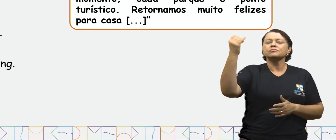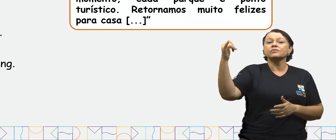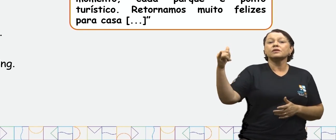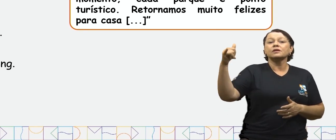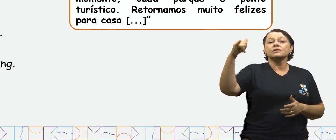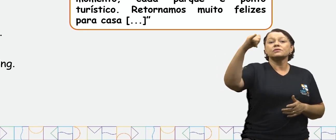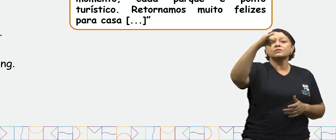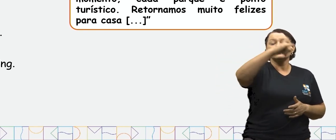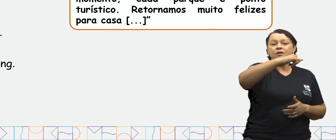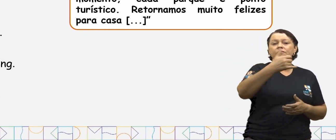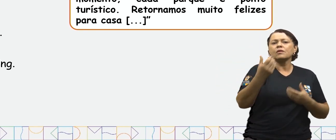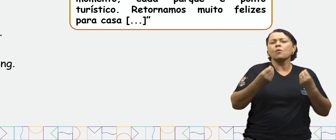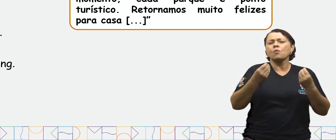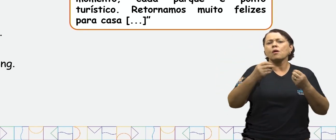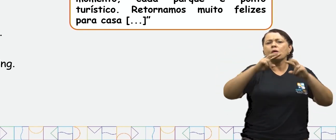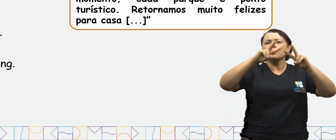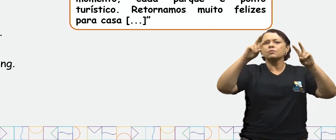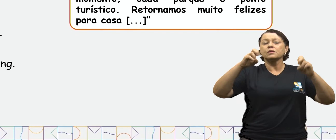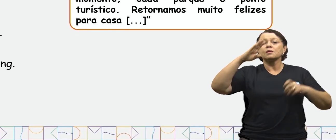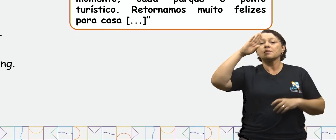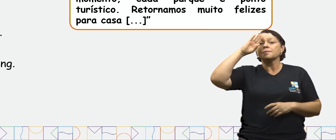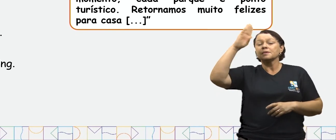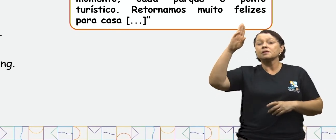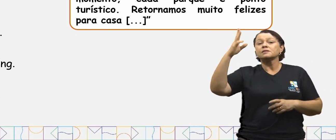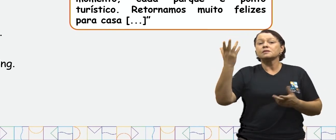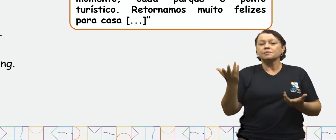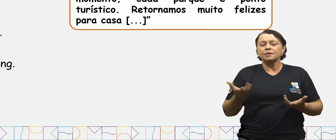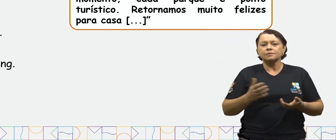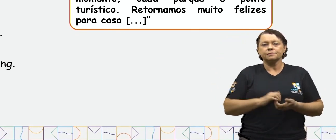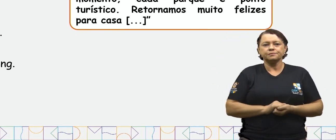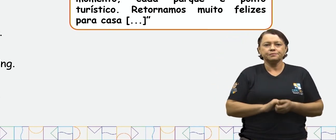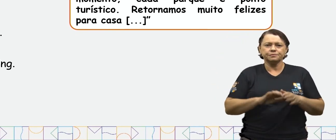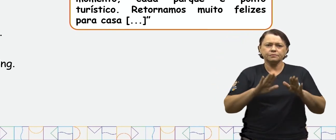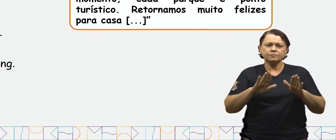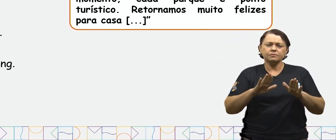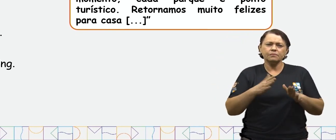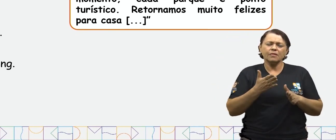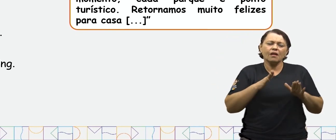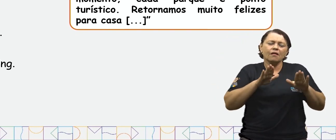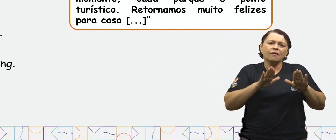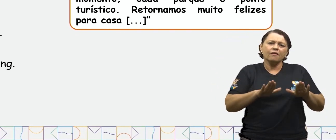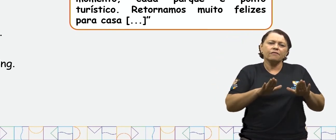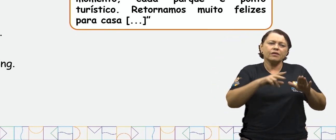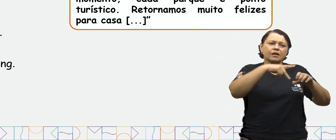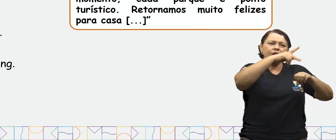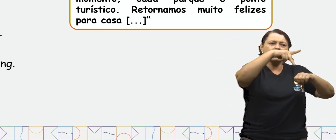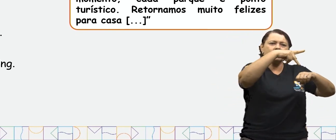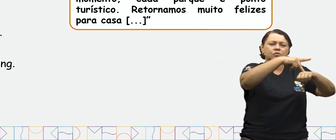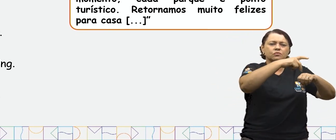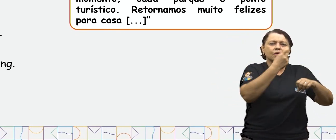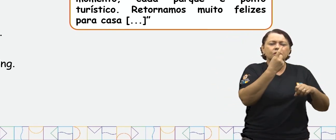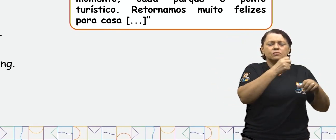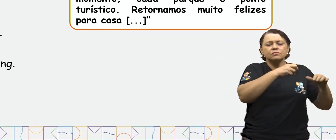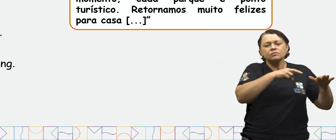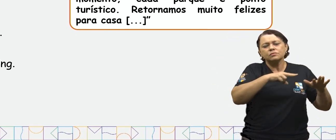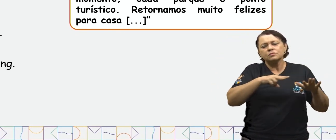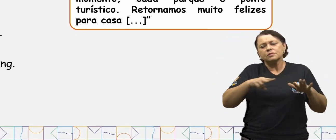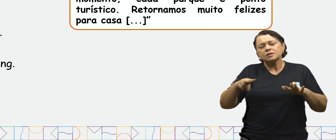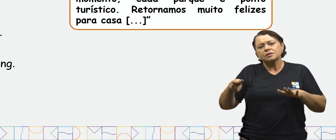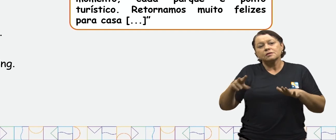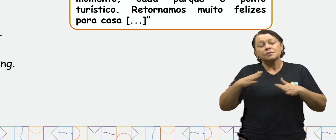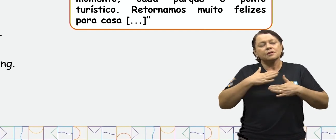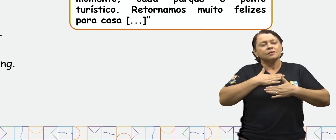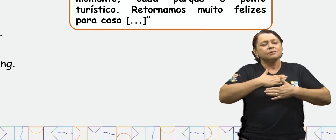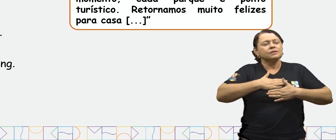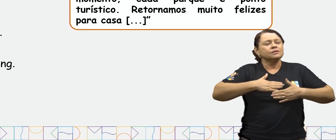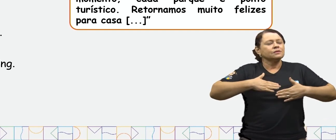Viagem de Avião e assinale o tema principal do texto. Uma pena que ficamos somente uma semana